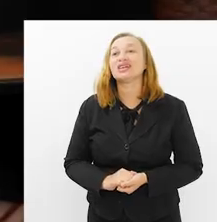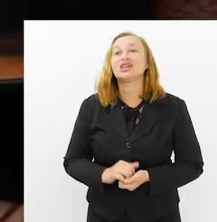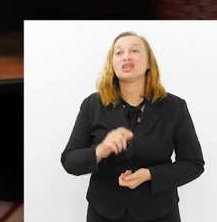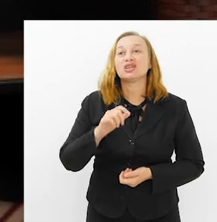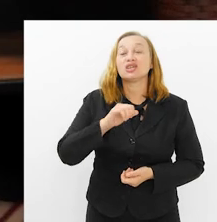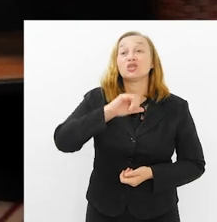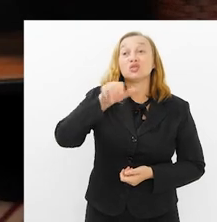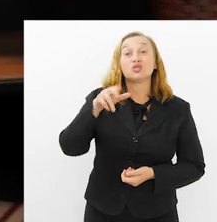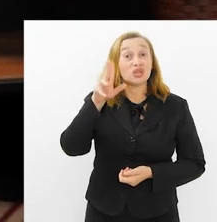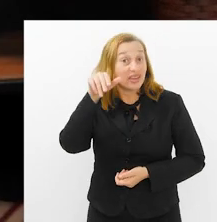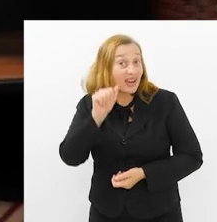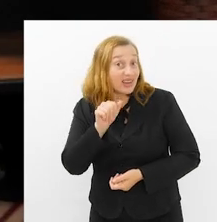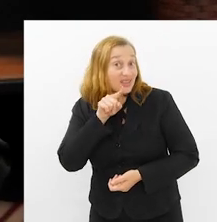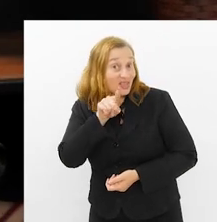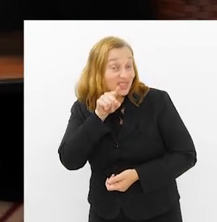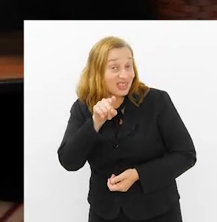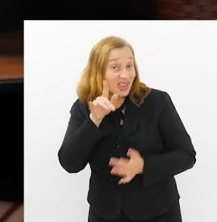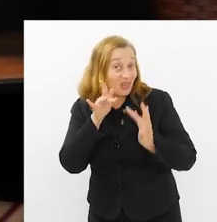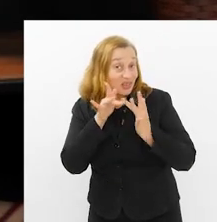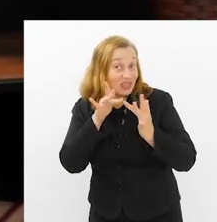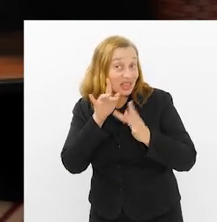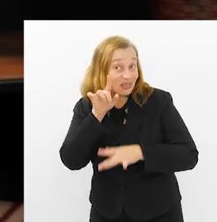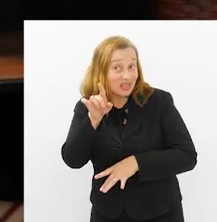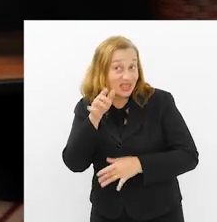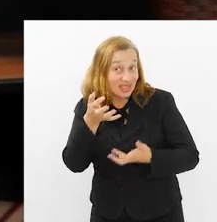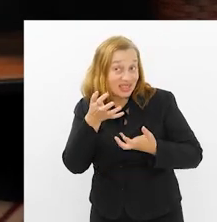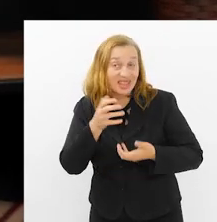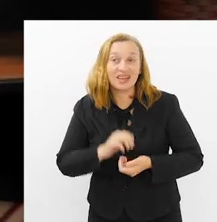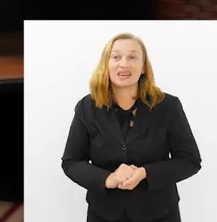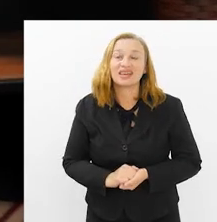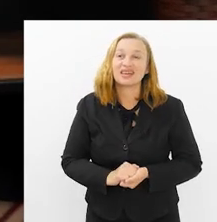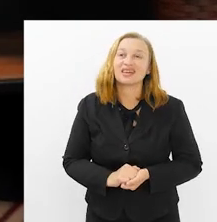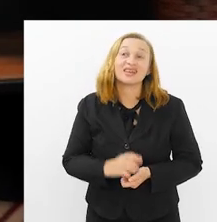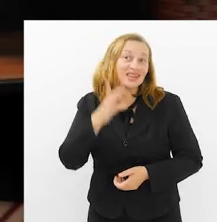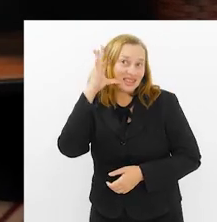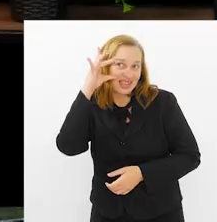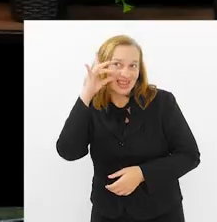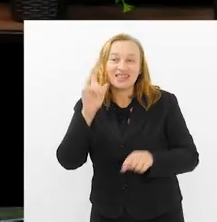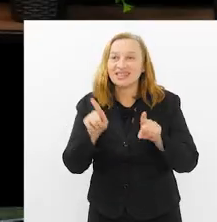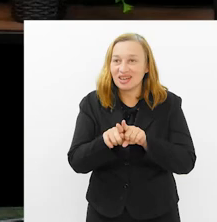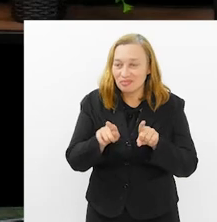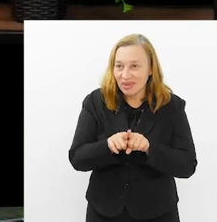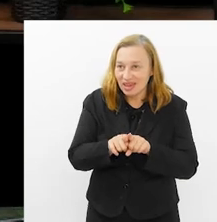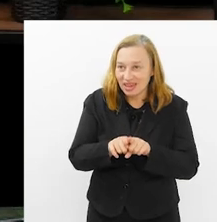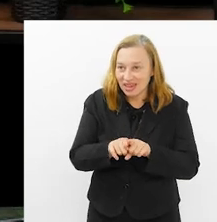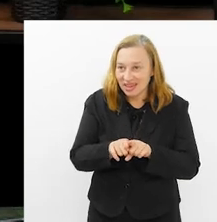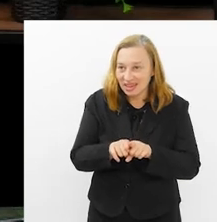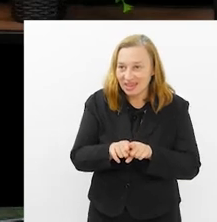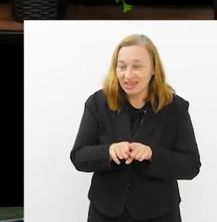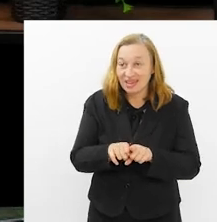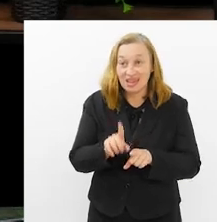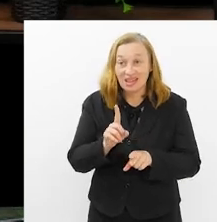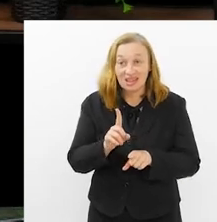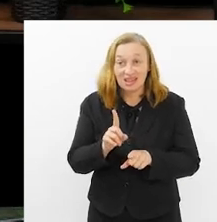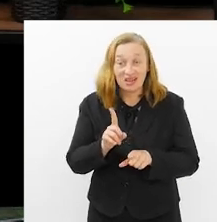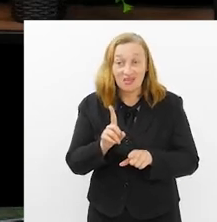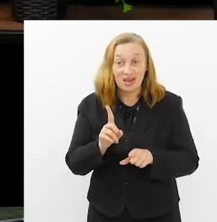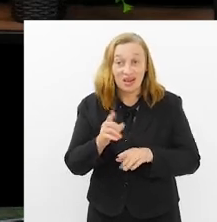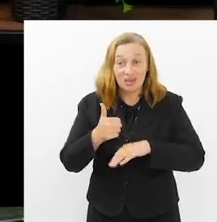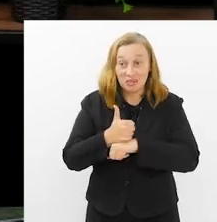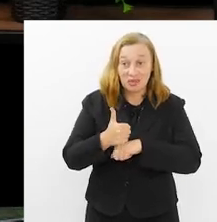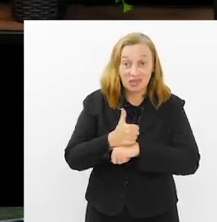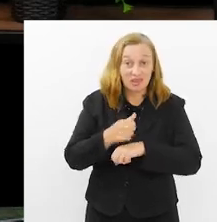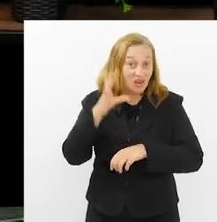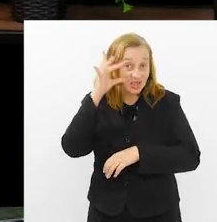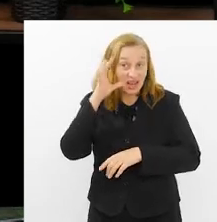mais uma vez pela sua participação, Juliana. Quem quiser entrar em contato com você. Via Instagram, também tem Instagram, apesar